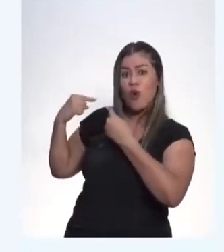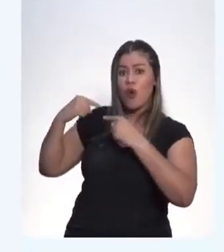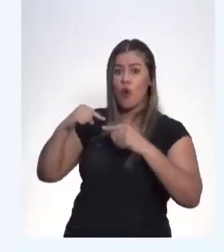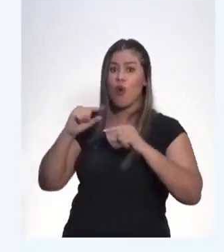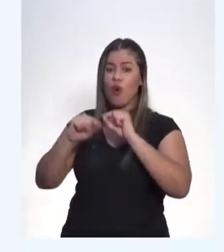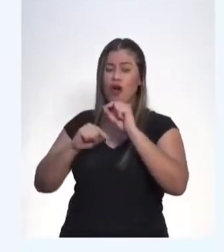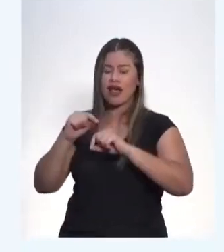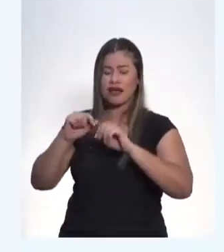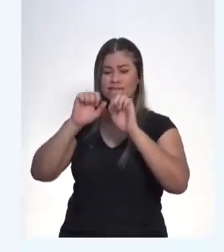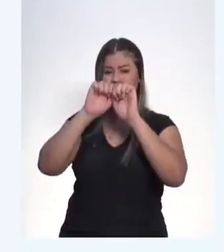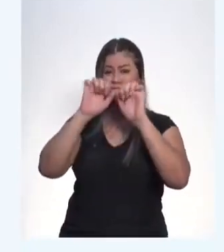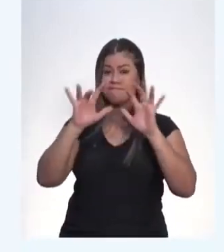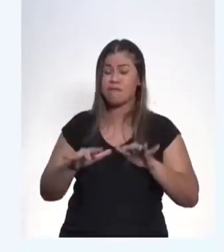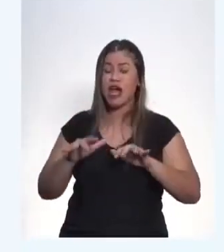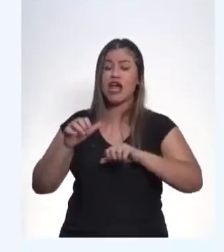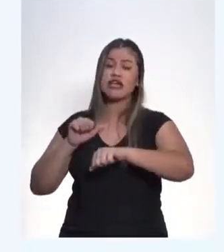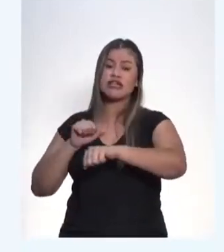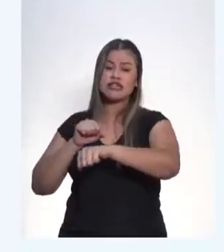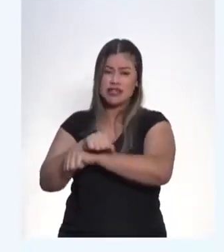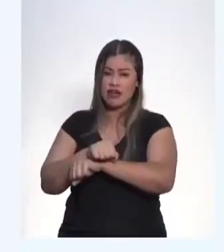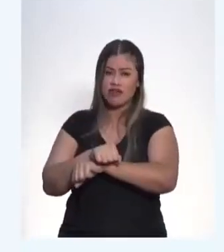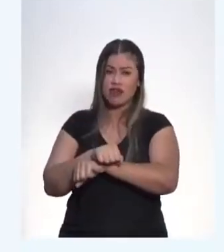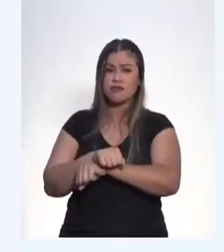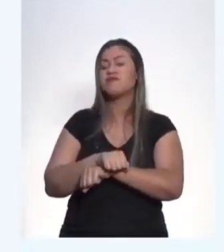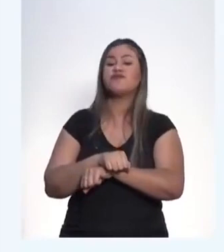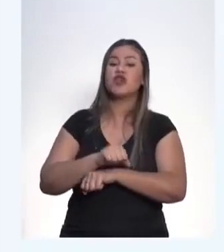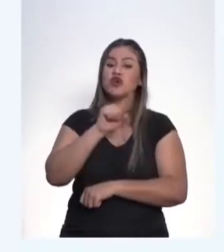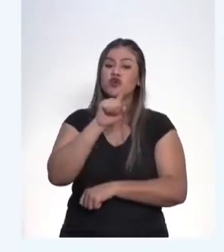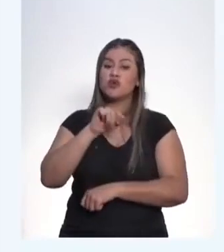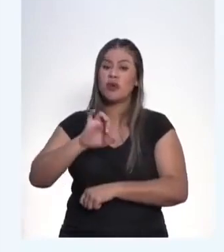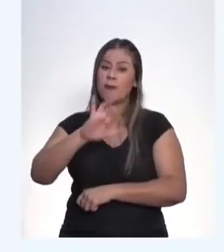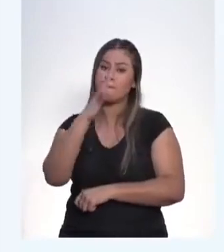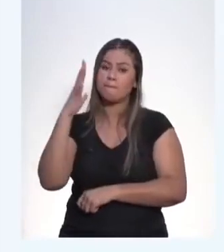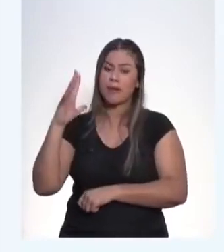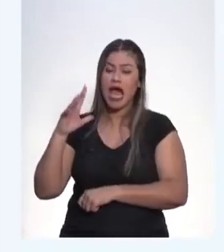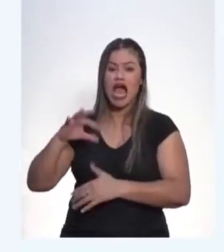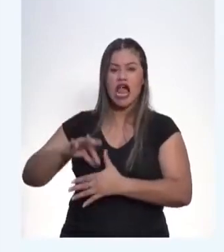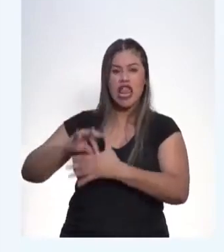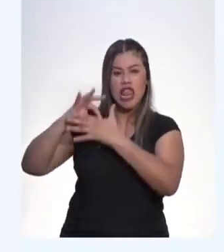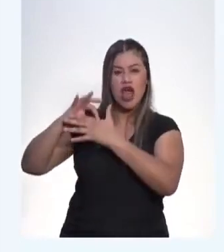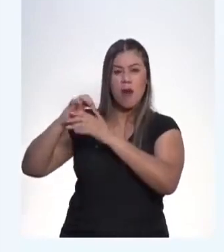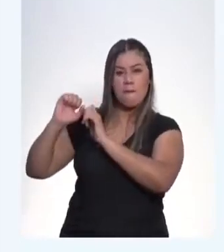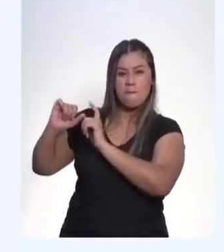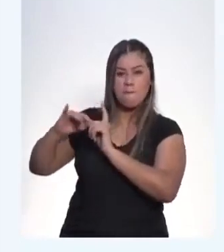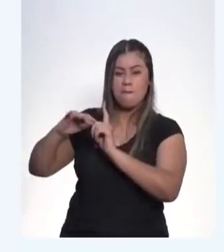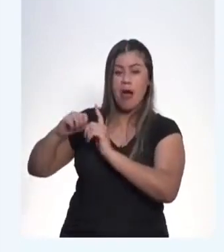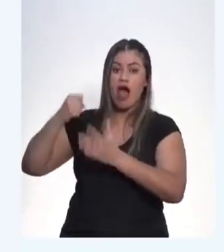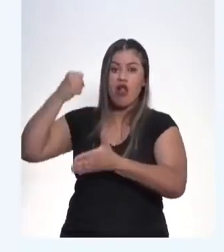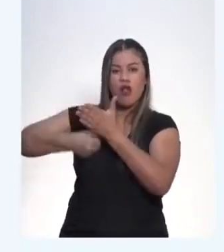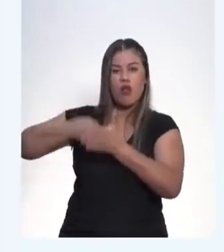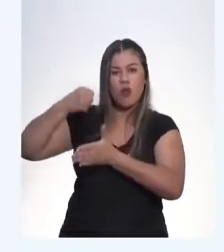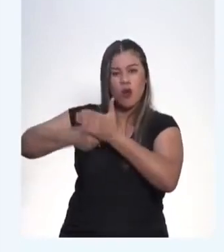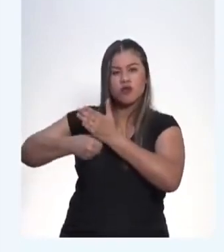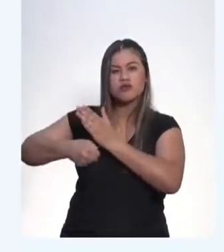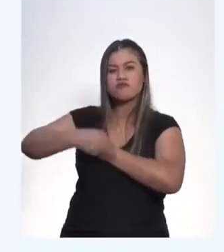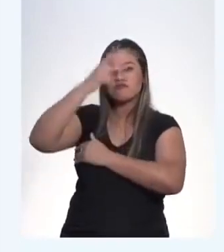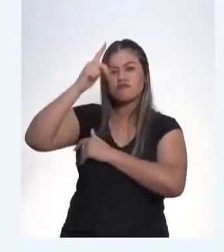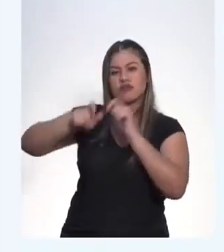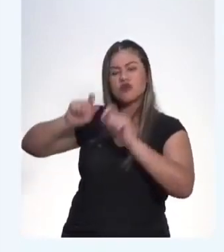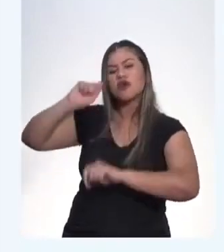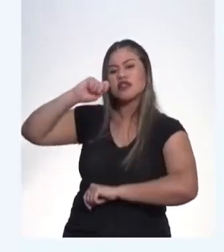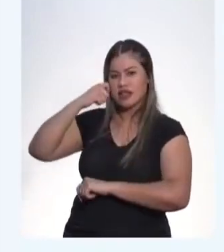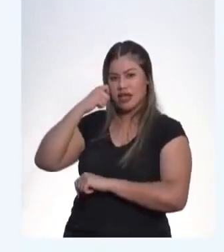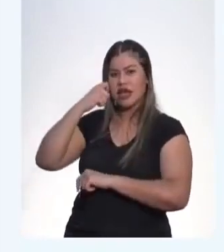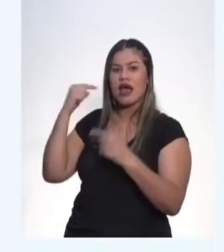sistema escravista. Zumbi dos Palmares liderou o Quilombo dos Palmares, que era a resistência desses negros que